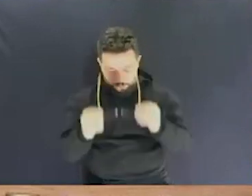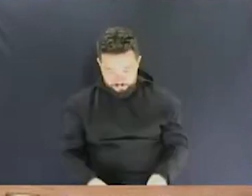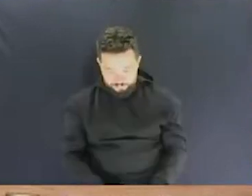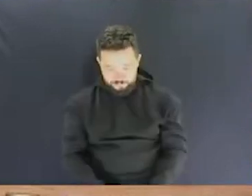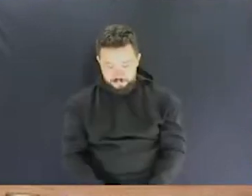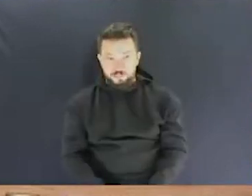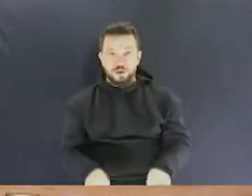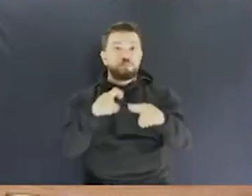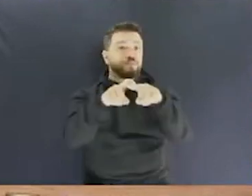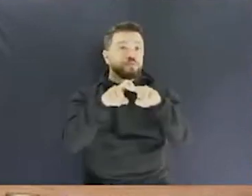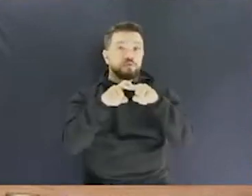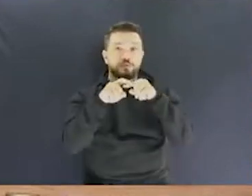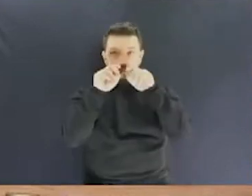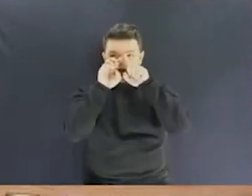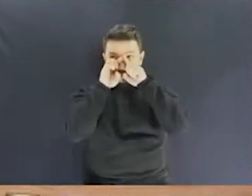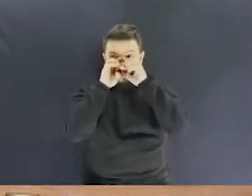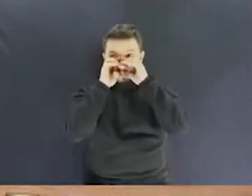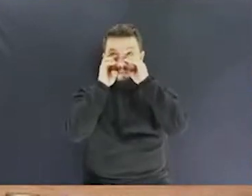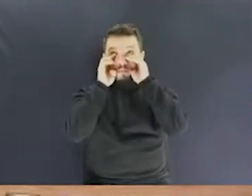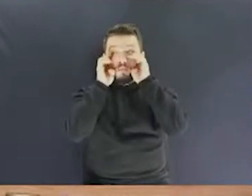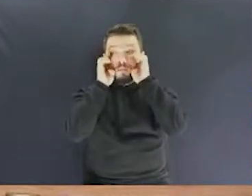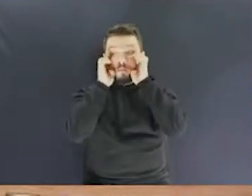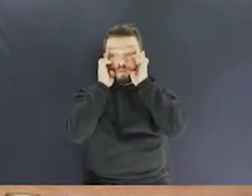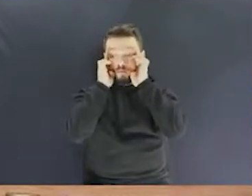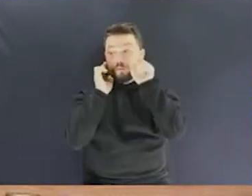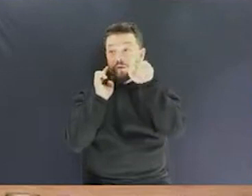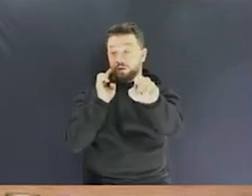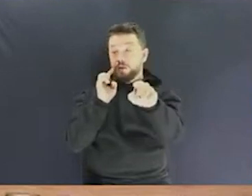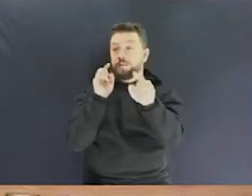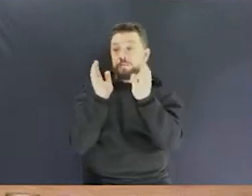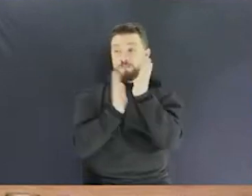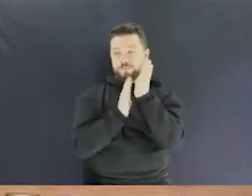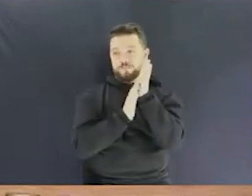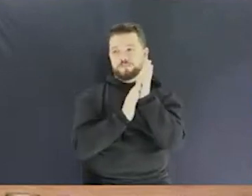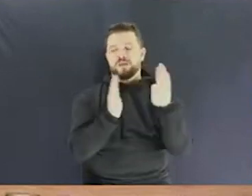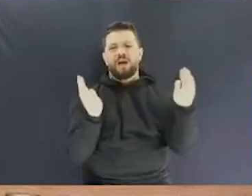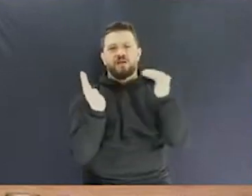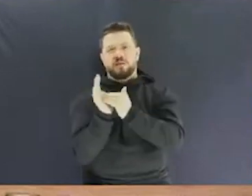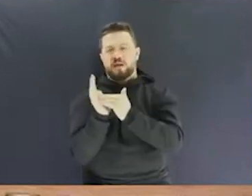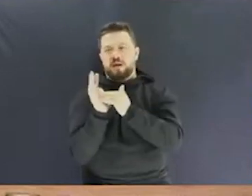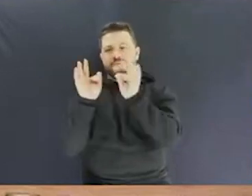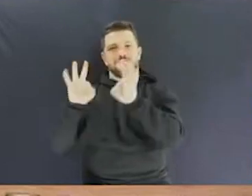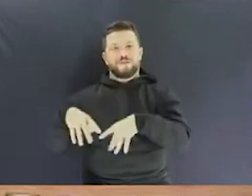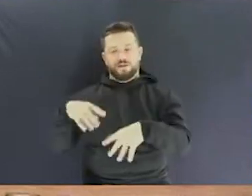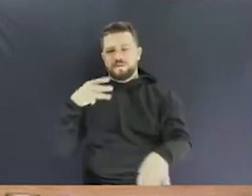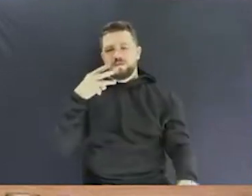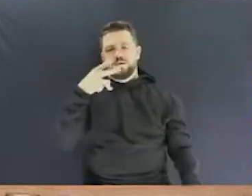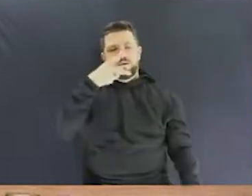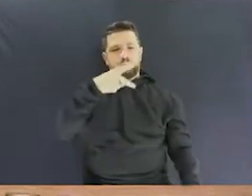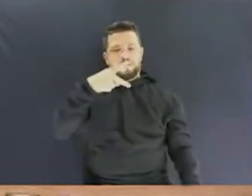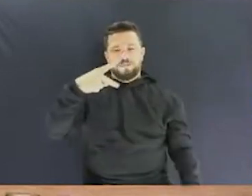ali, que elas sejam atingidas até o final do período do PPA. Então, todo aquele compromisso no que diz respeito à requalificação de